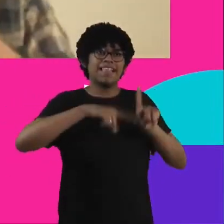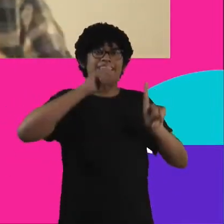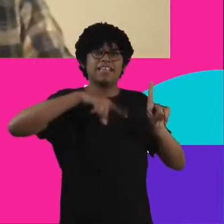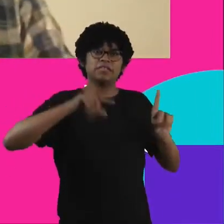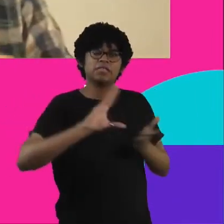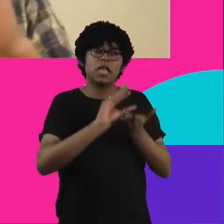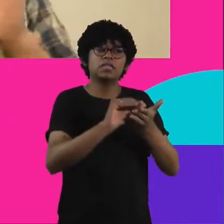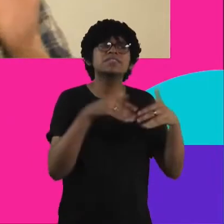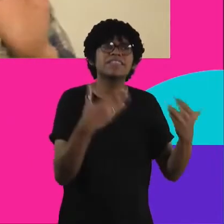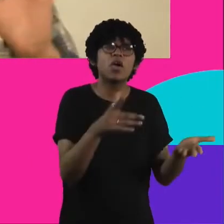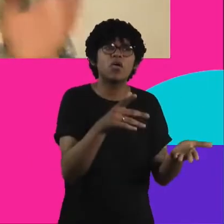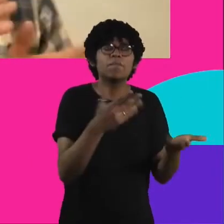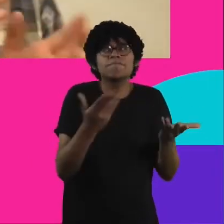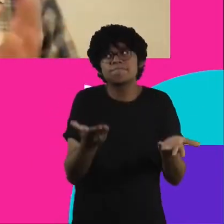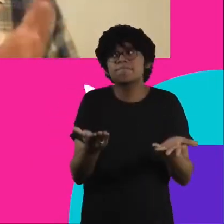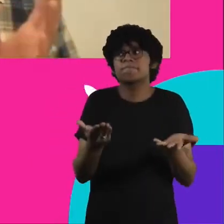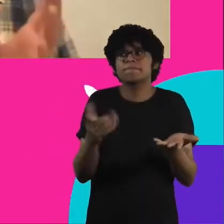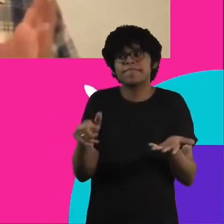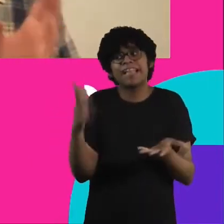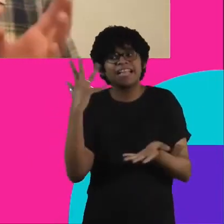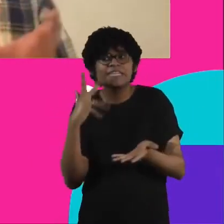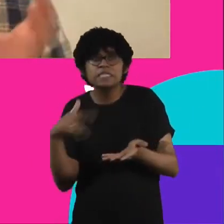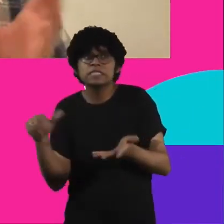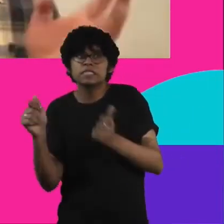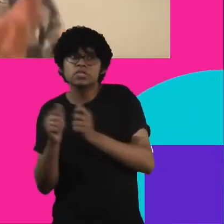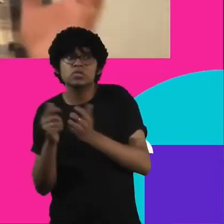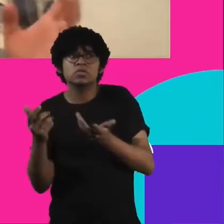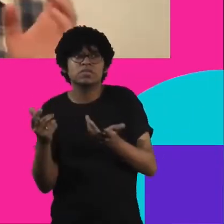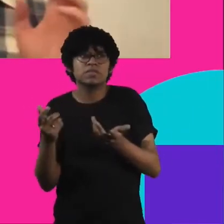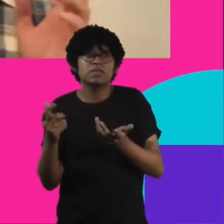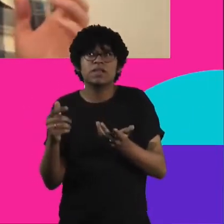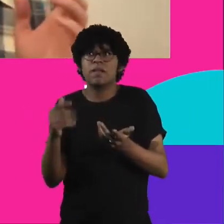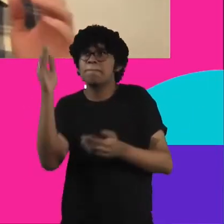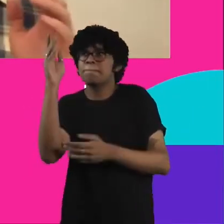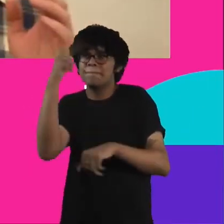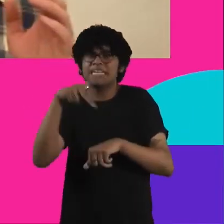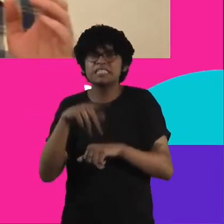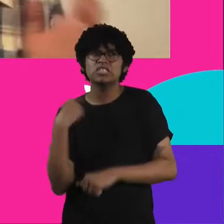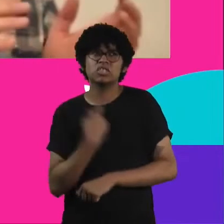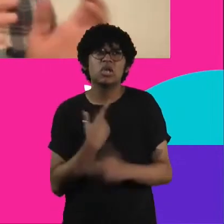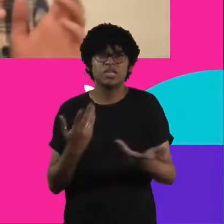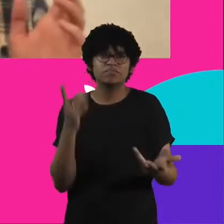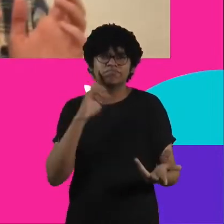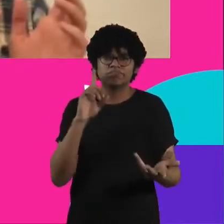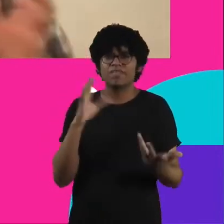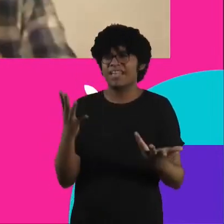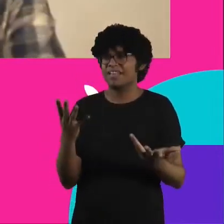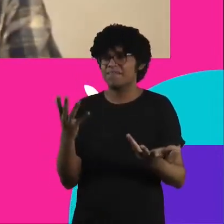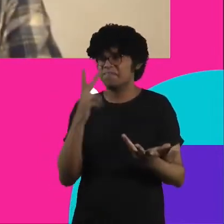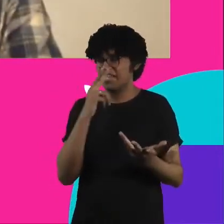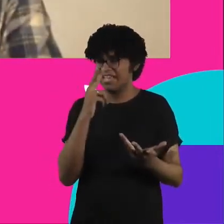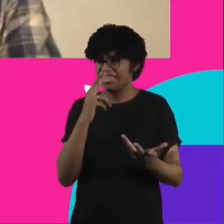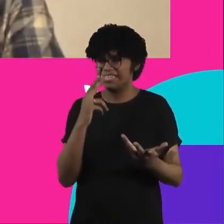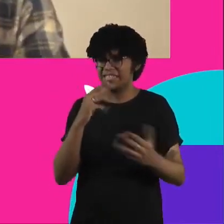todas essas estatísticas, todos esses dados e diziam, olha só, olha aqui, as crianças no nosso país ou na nossa área não estão